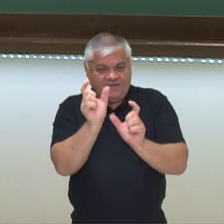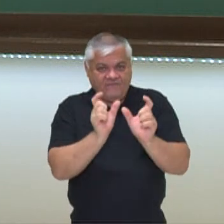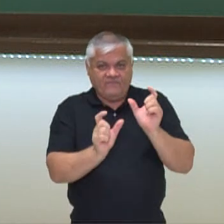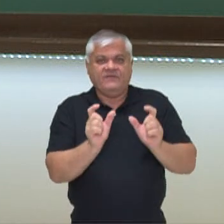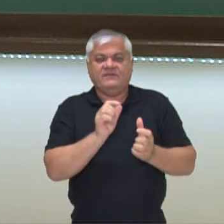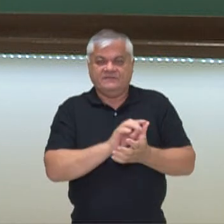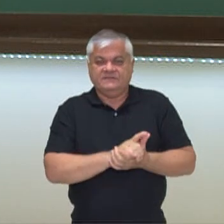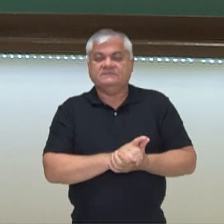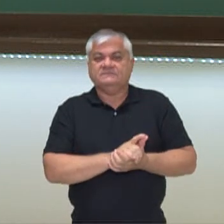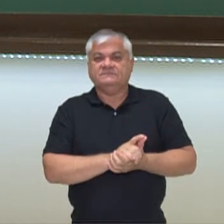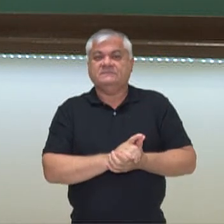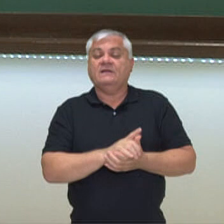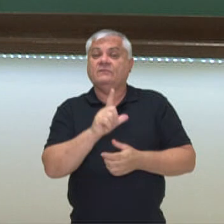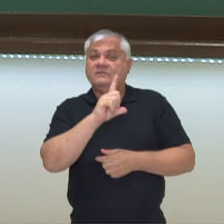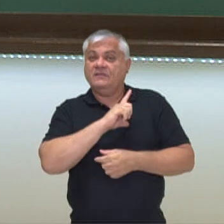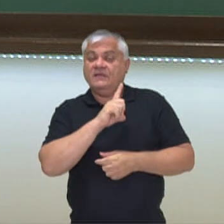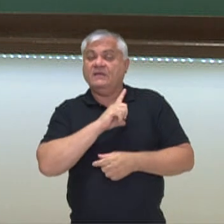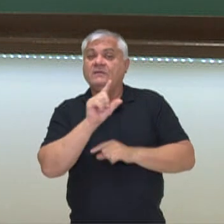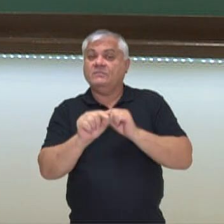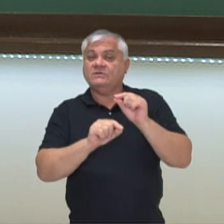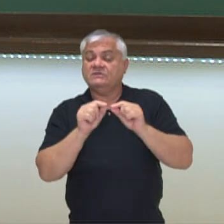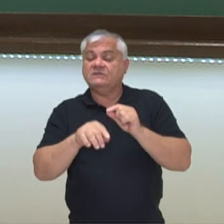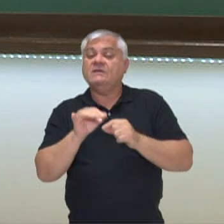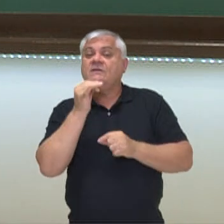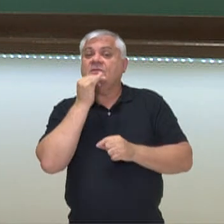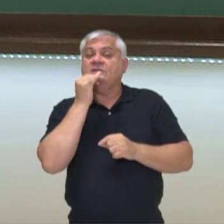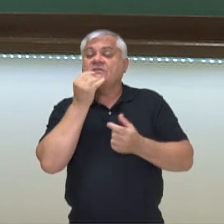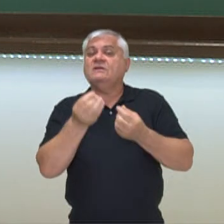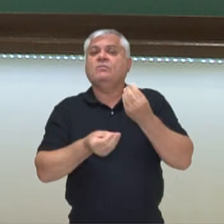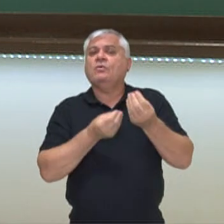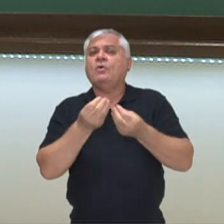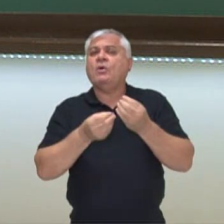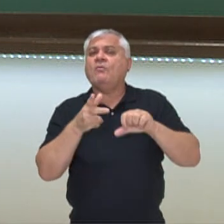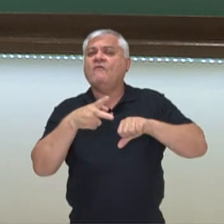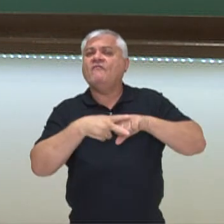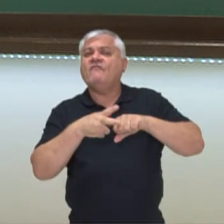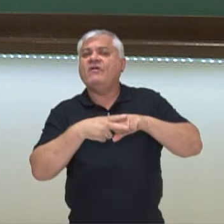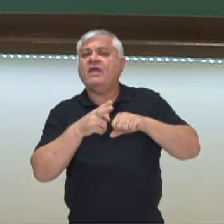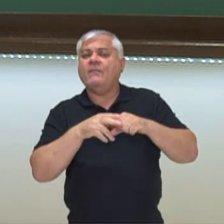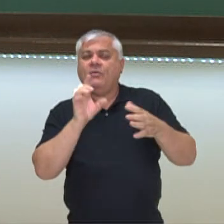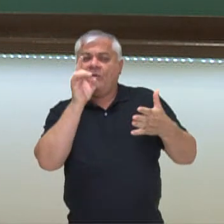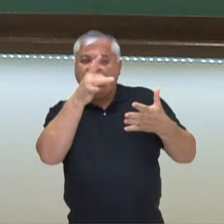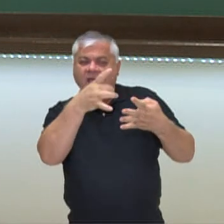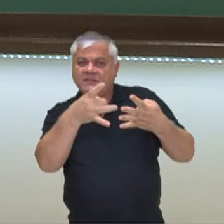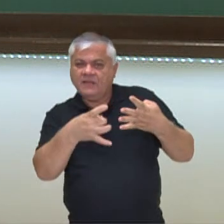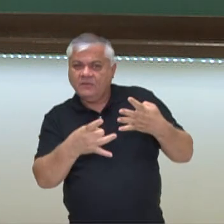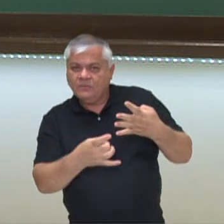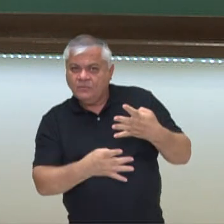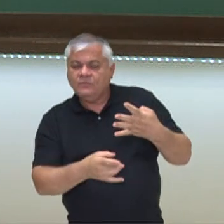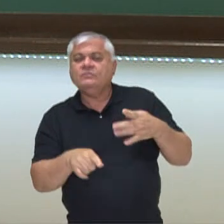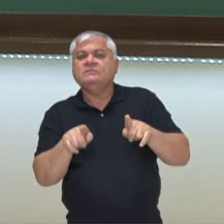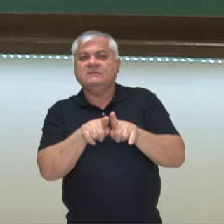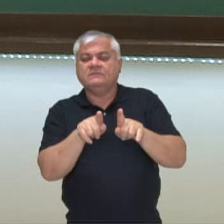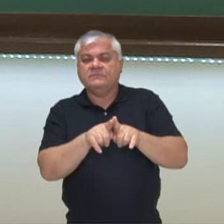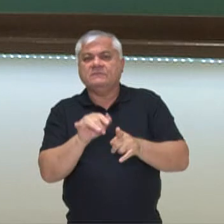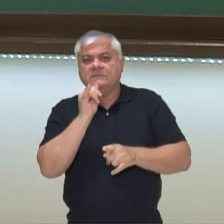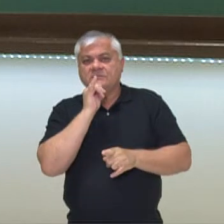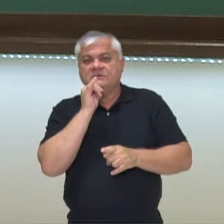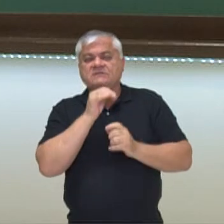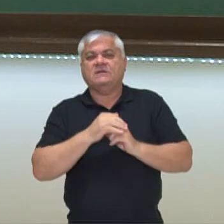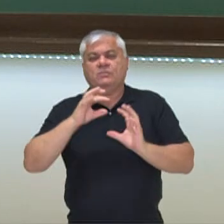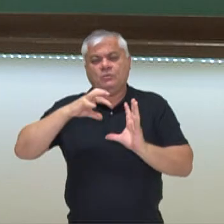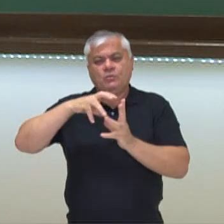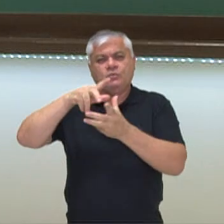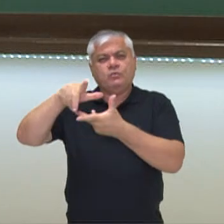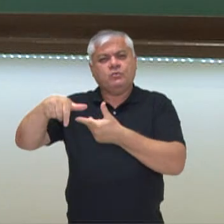das palavras tem essa questão da subjetividade, o que cabe em cada sujeito, assim como a